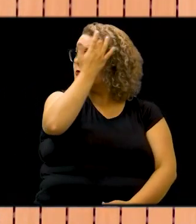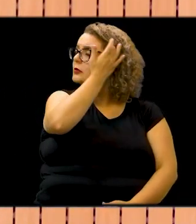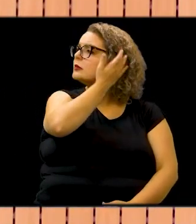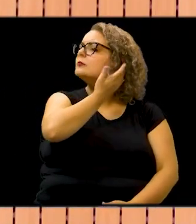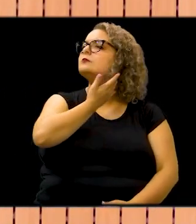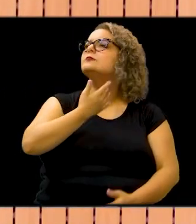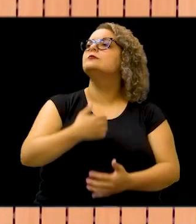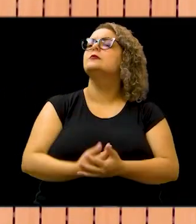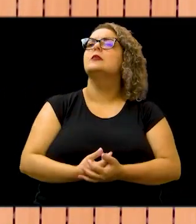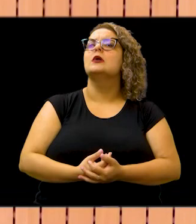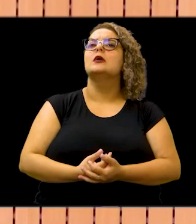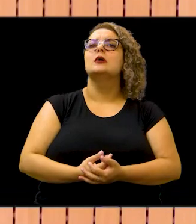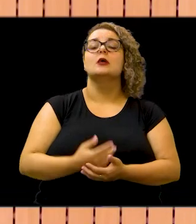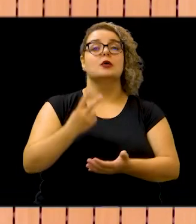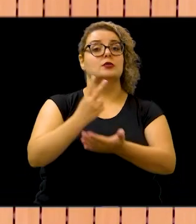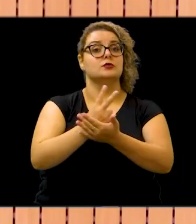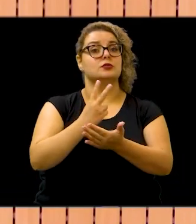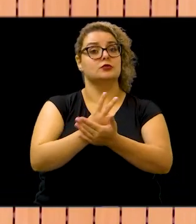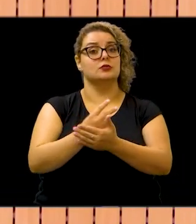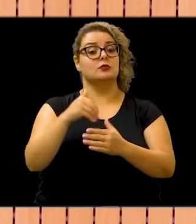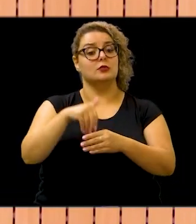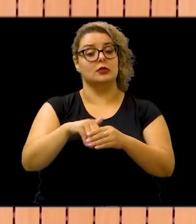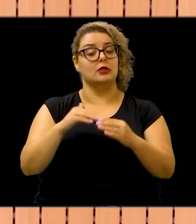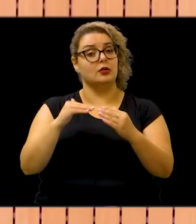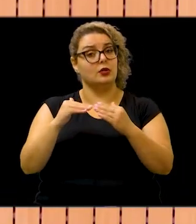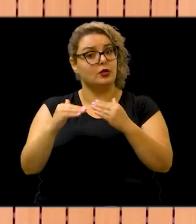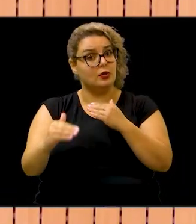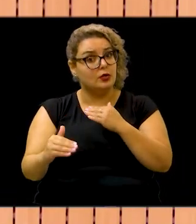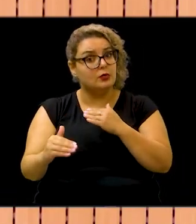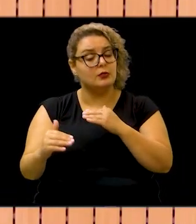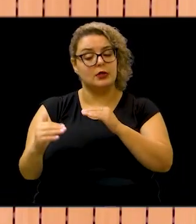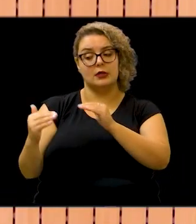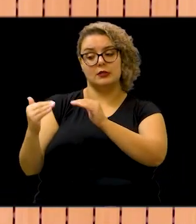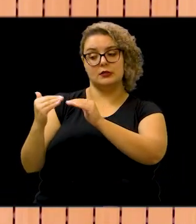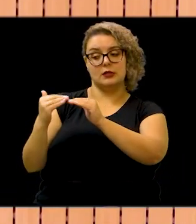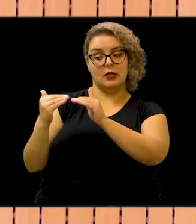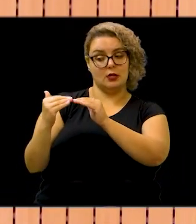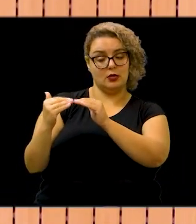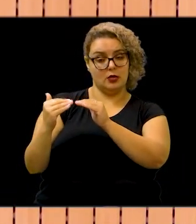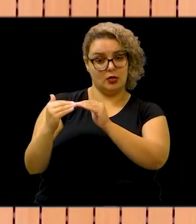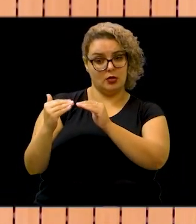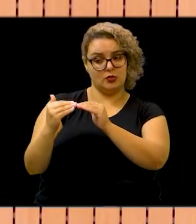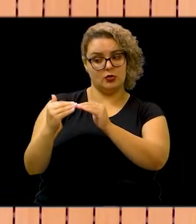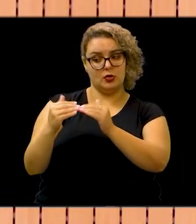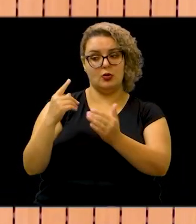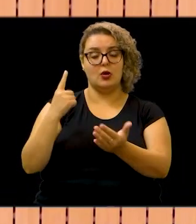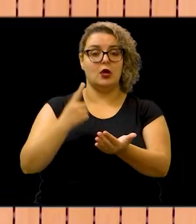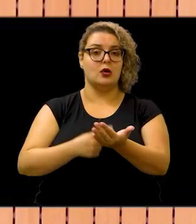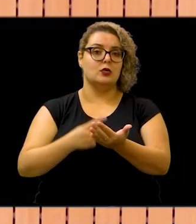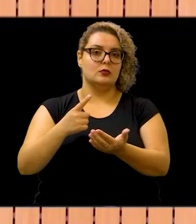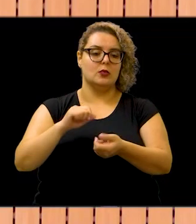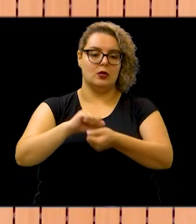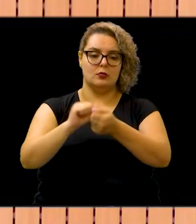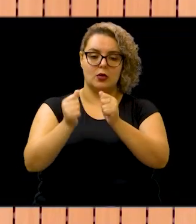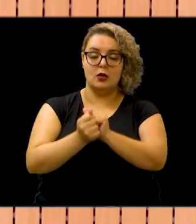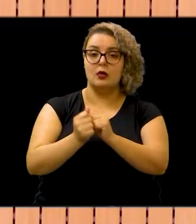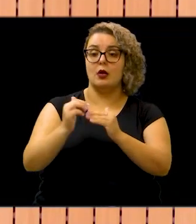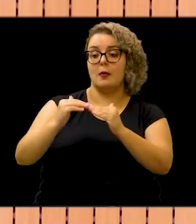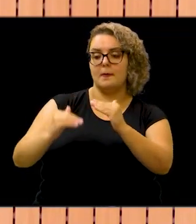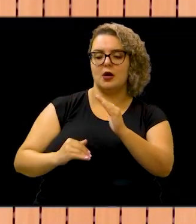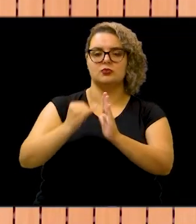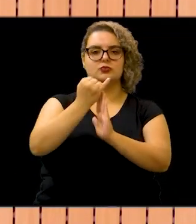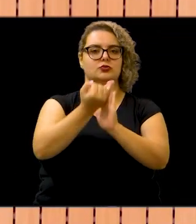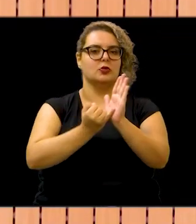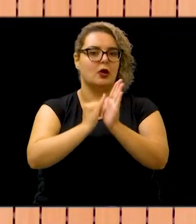casa. Eu, inclusive, sempre votei contrário a esses acordos que foram marcados por